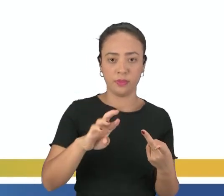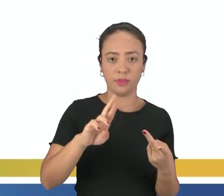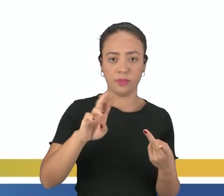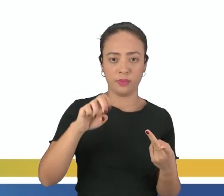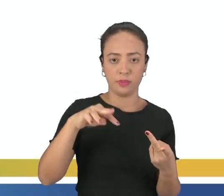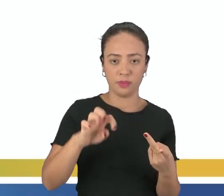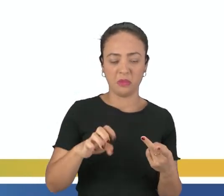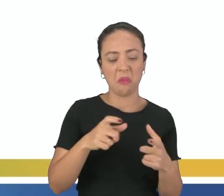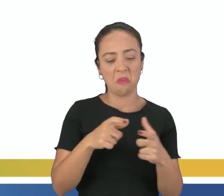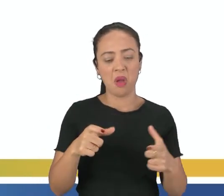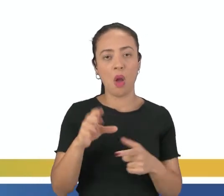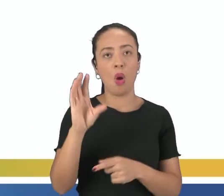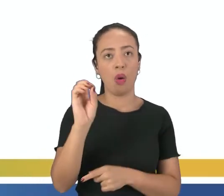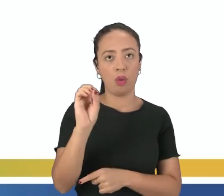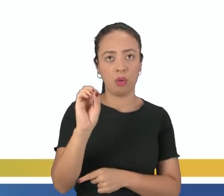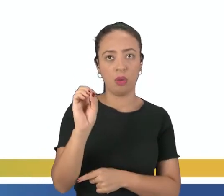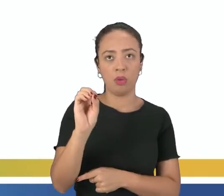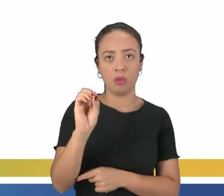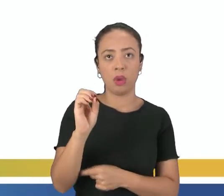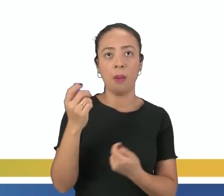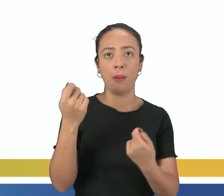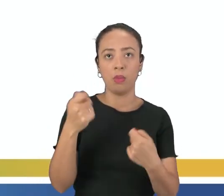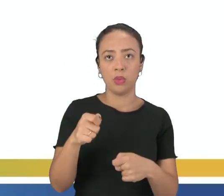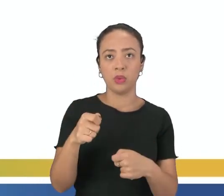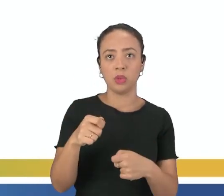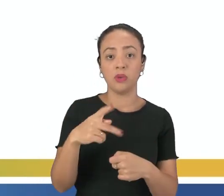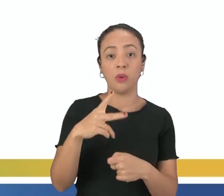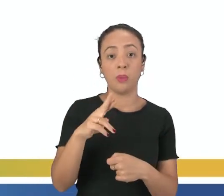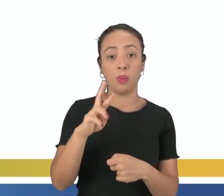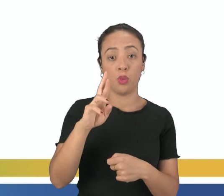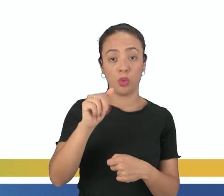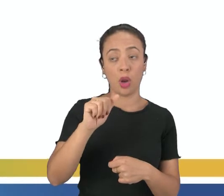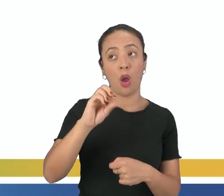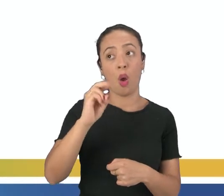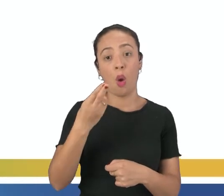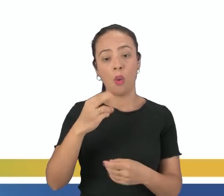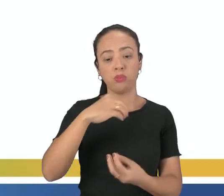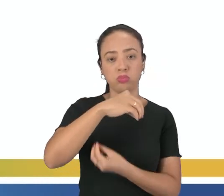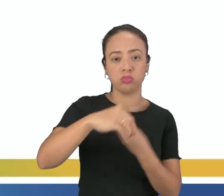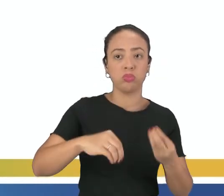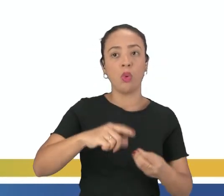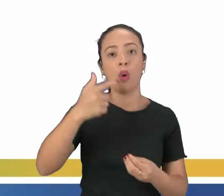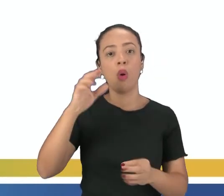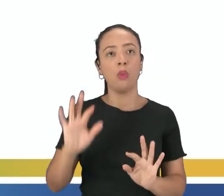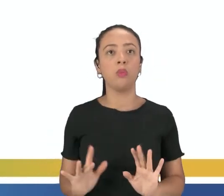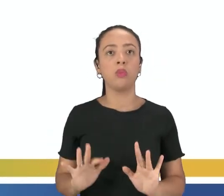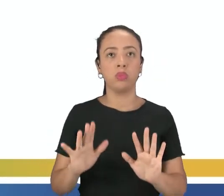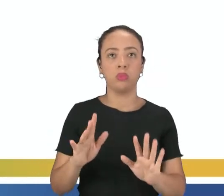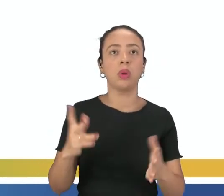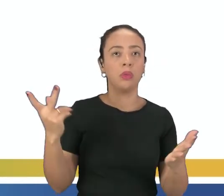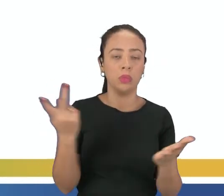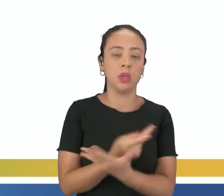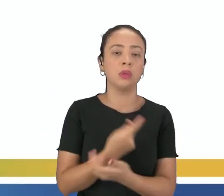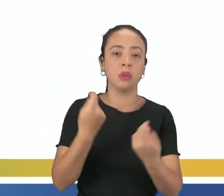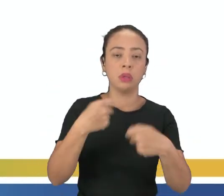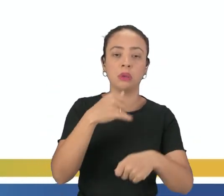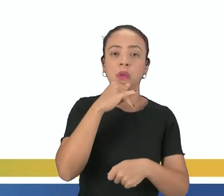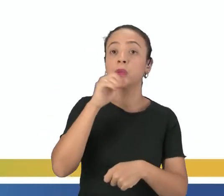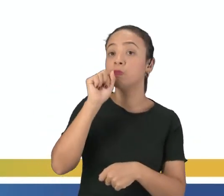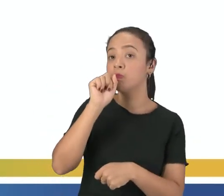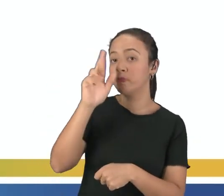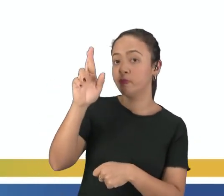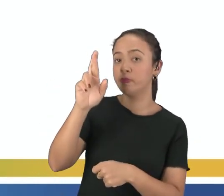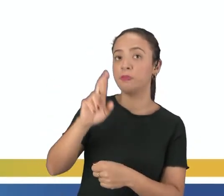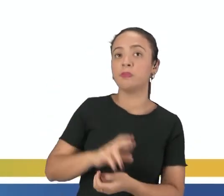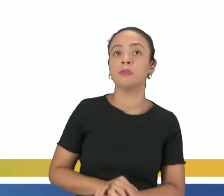comburente, geralmente é o oxigênio do ar, que pode estar na forma pura ou misturada com outros gases, como acontece